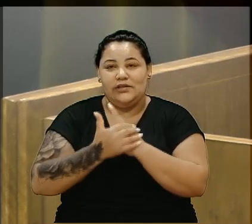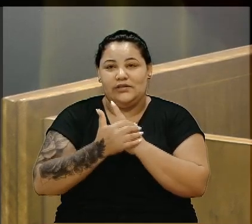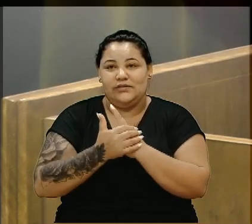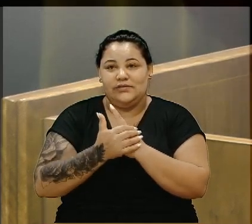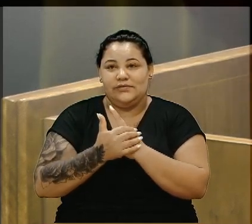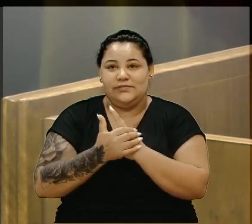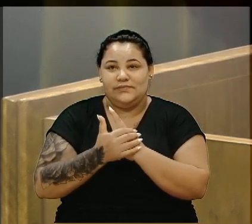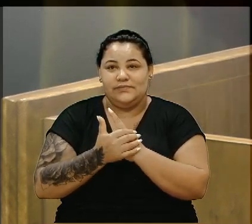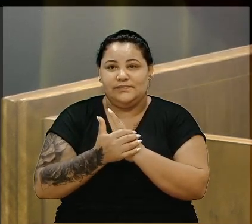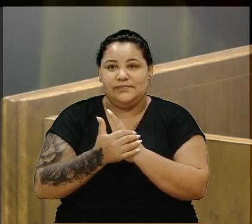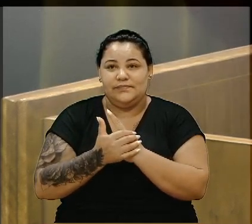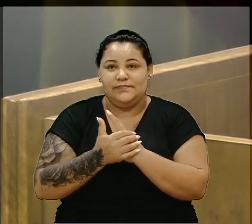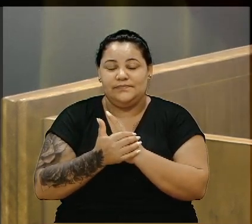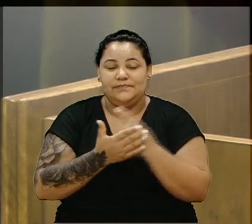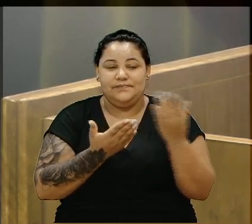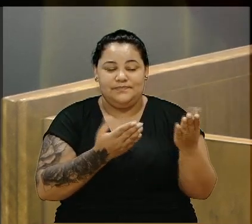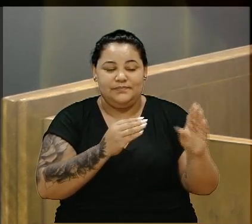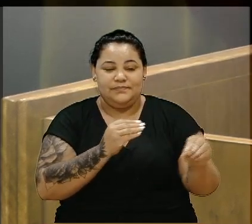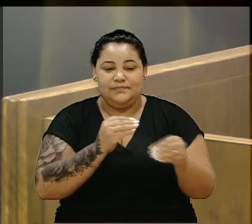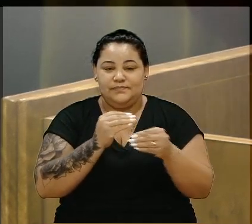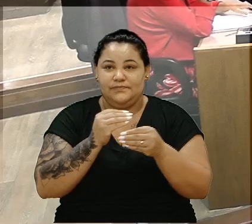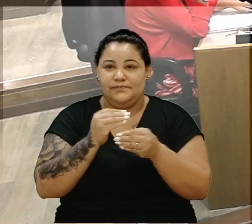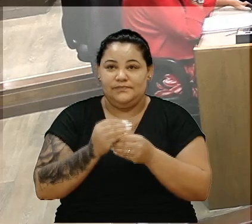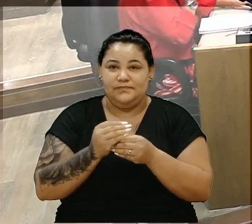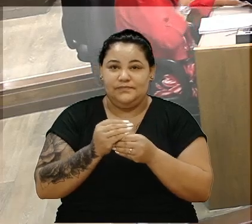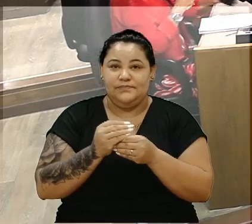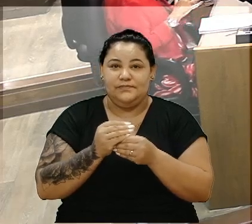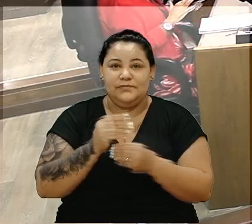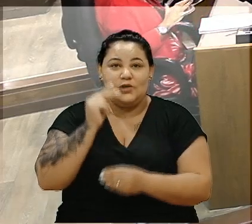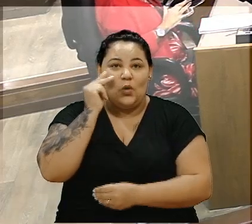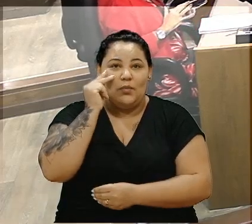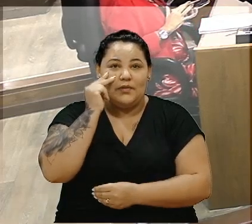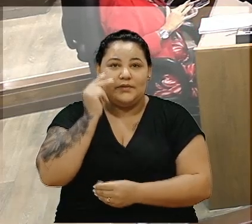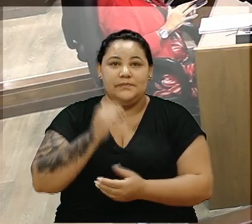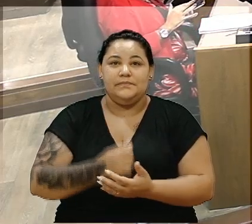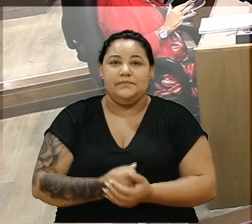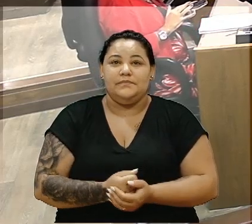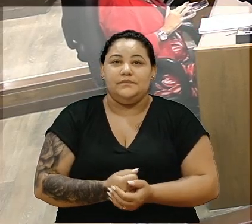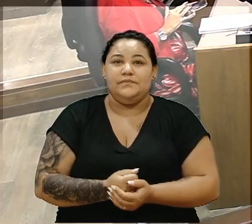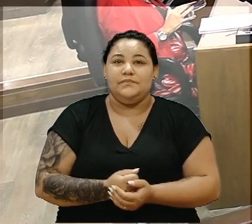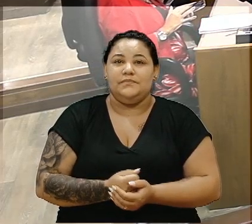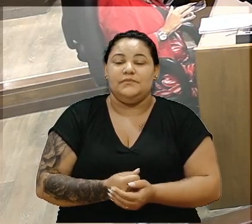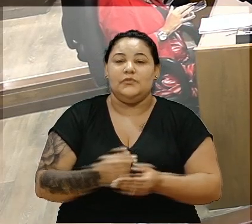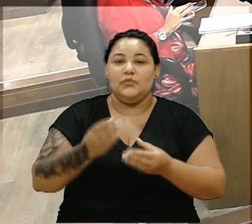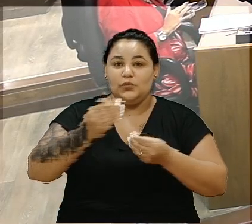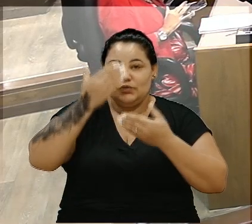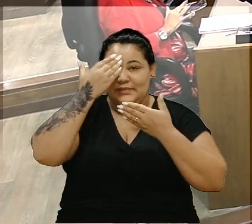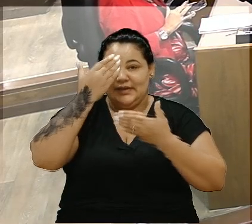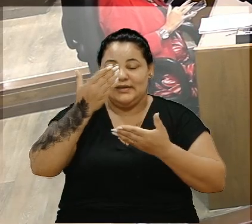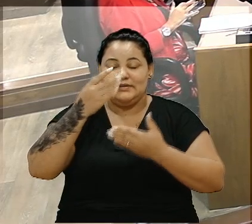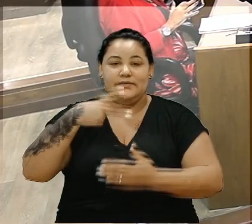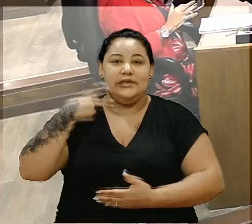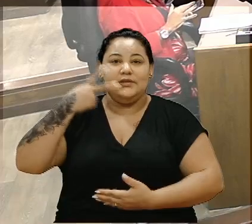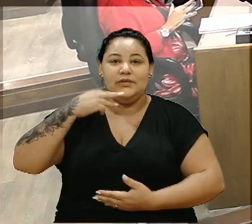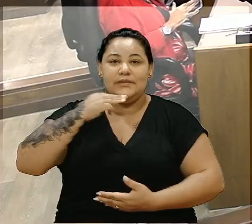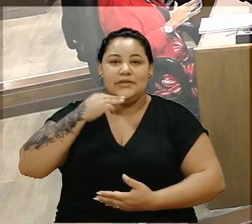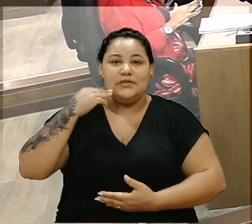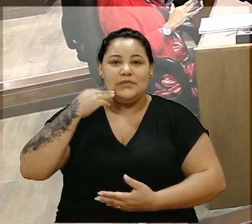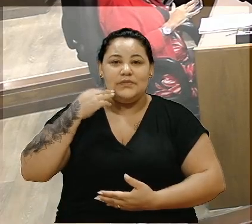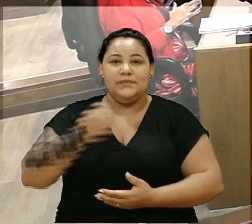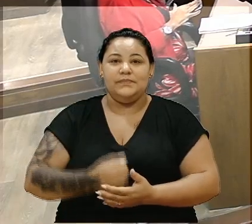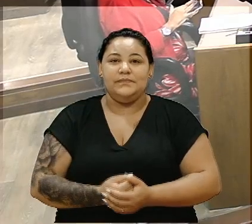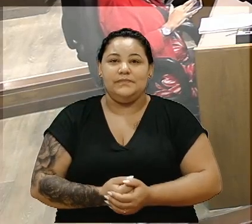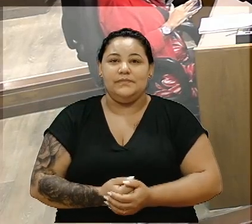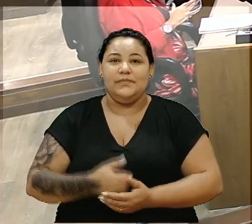nesse sentido. Seu à parte, vereador Cláudio Libardi. Muito obrigado pela gentileza, vereadora Marisol. No meu